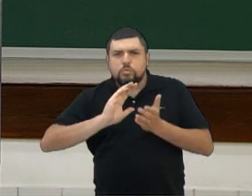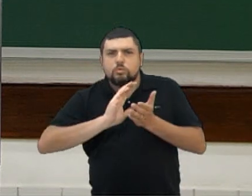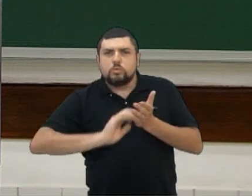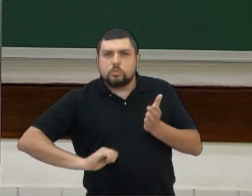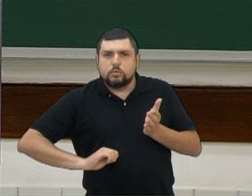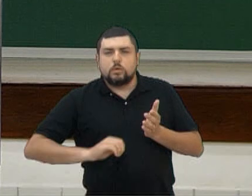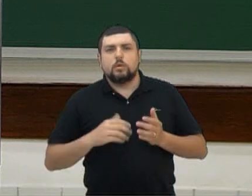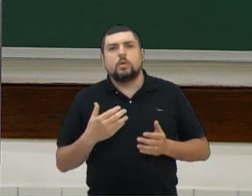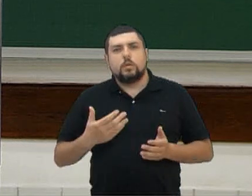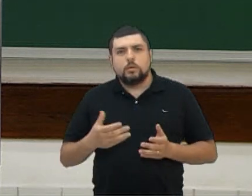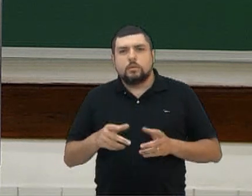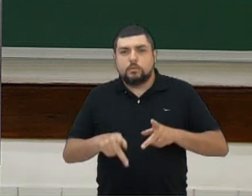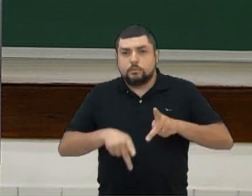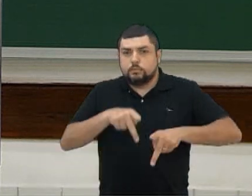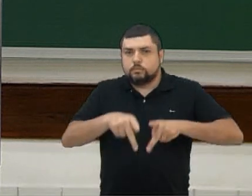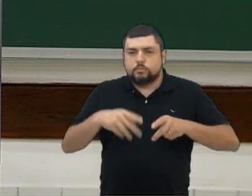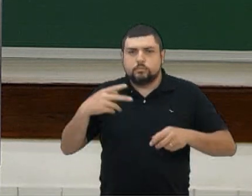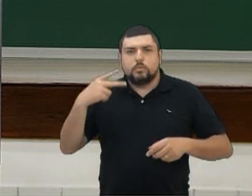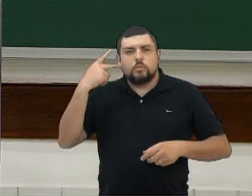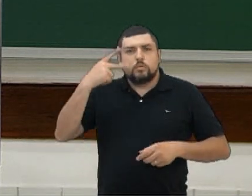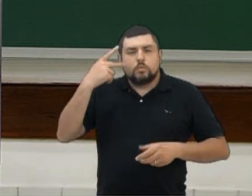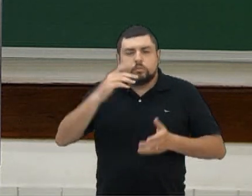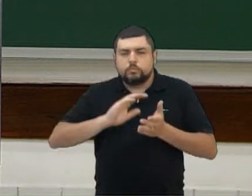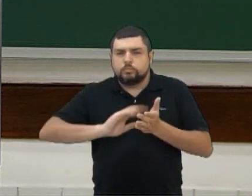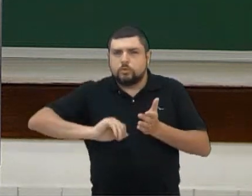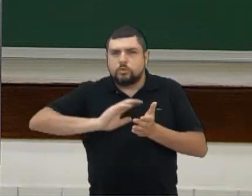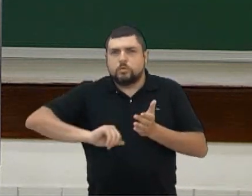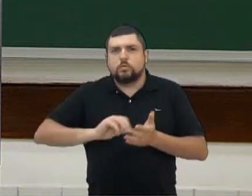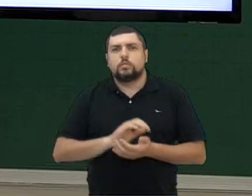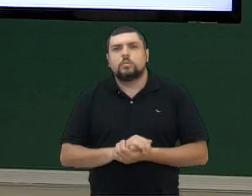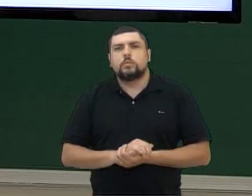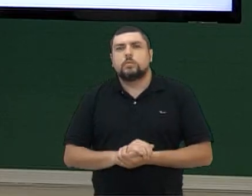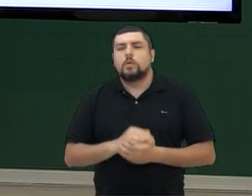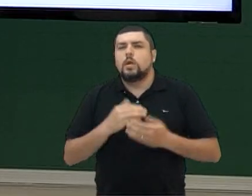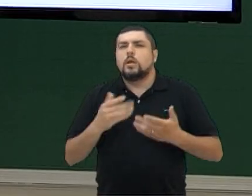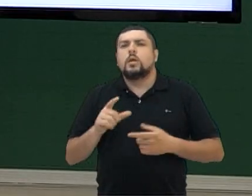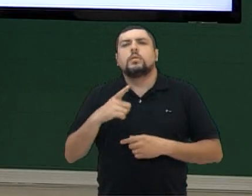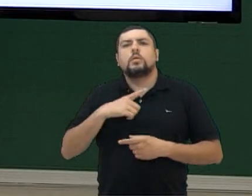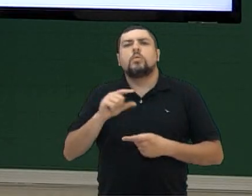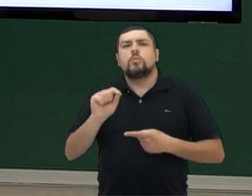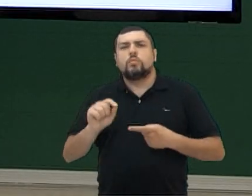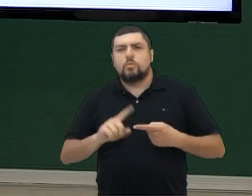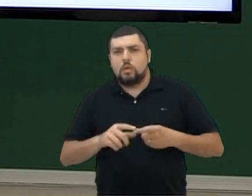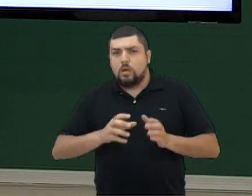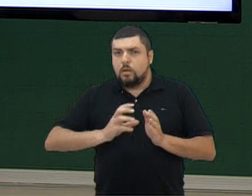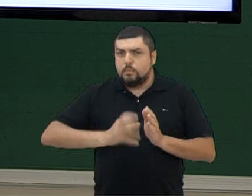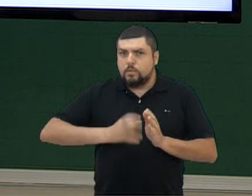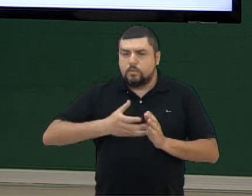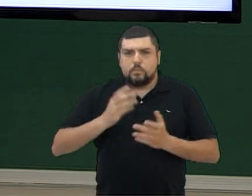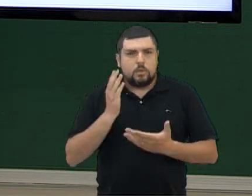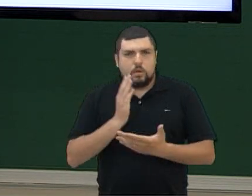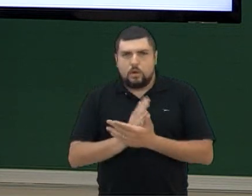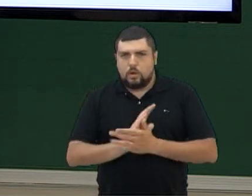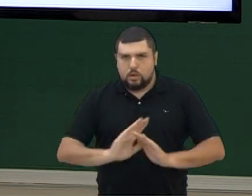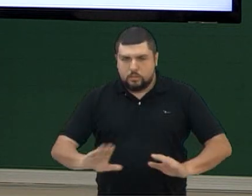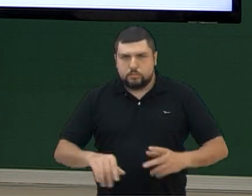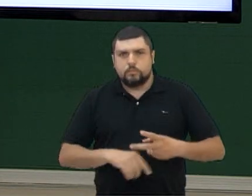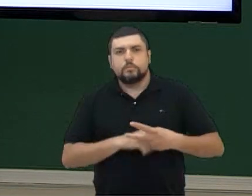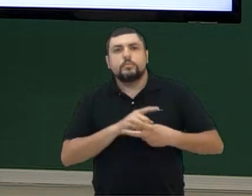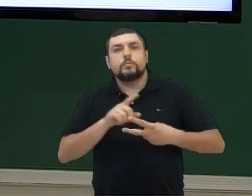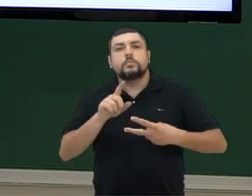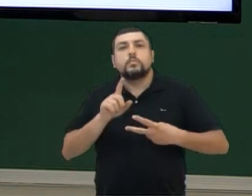estar comprometidos como um todo, né? Nesse período, a gente tem o quê? Fim dos partidos políticos, tem